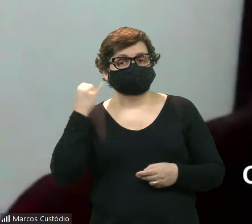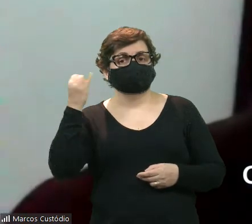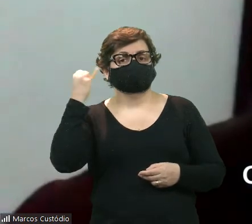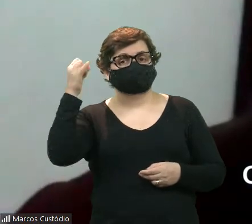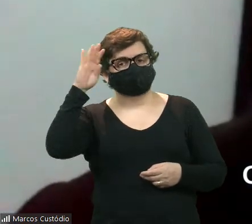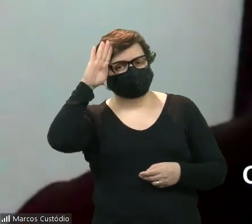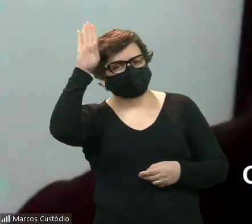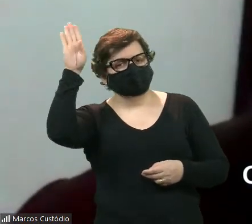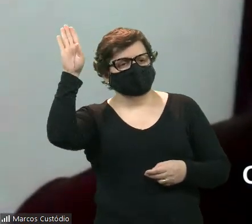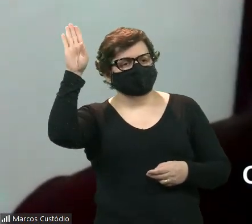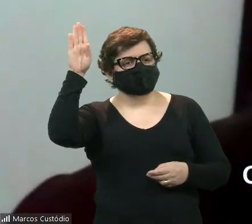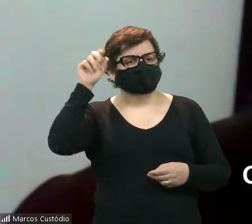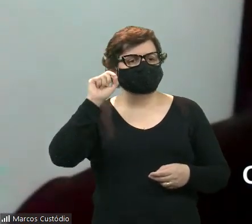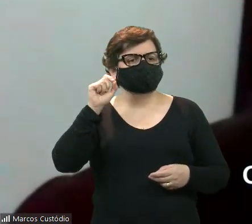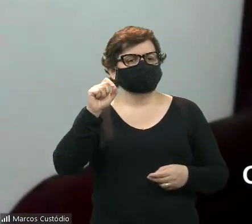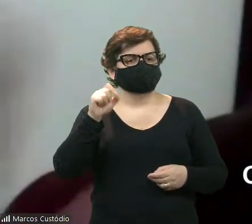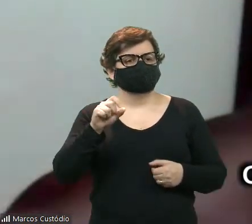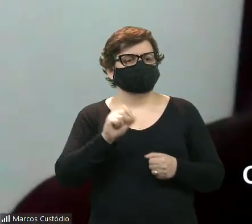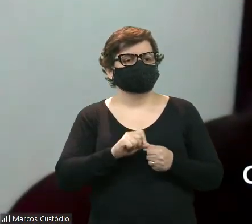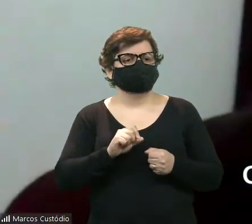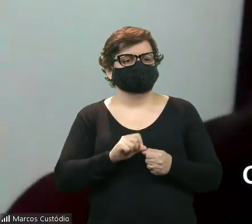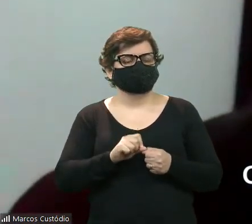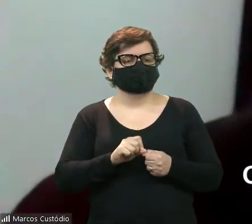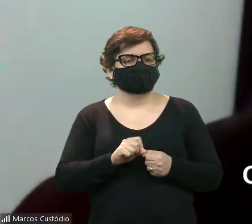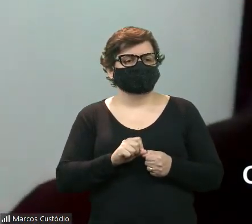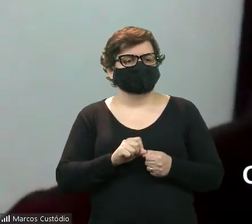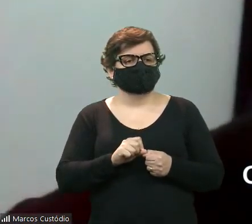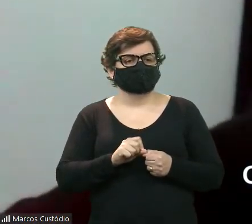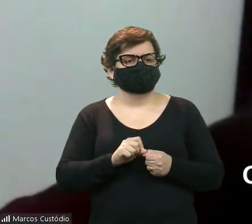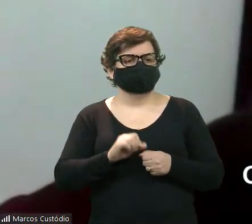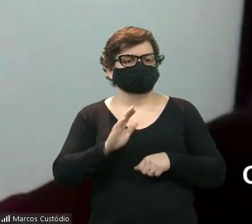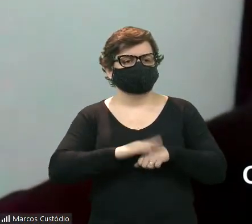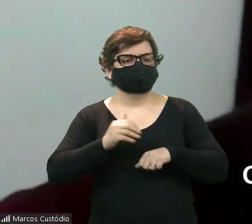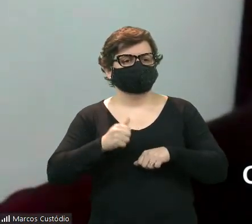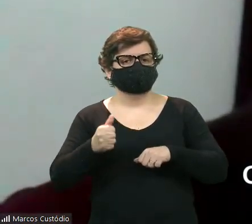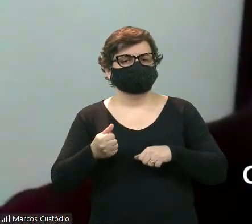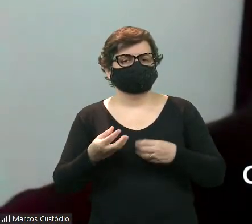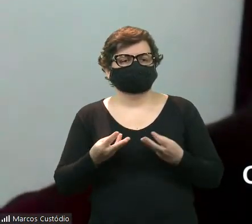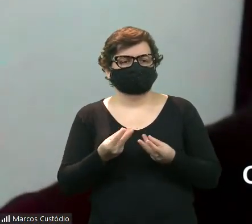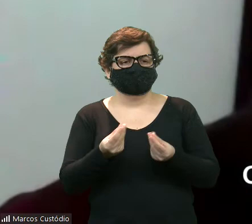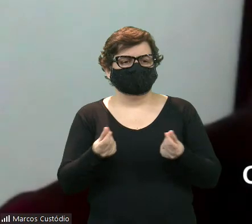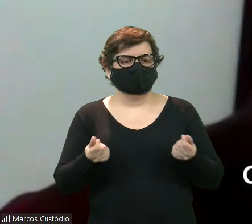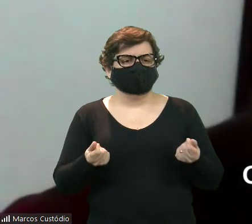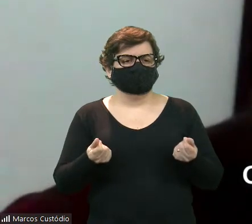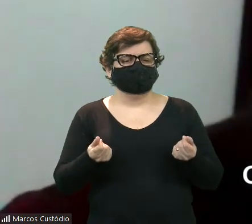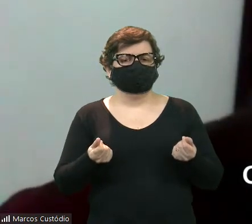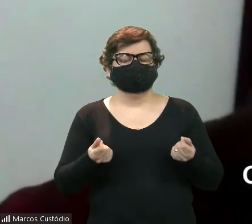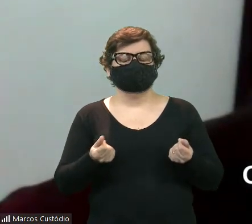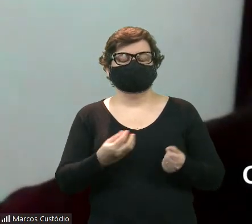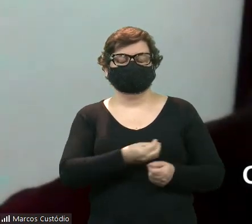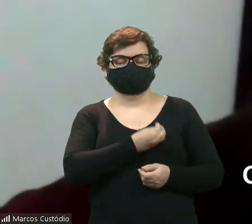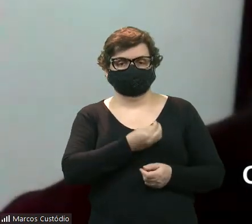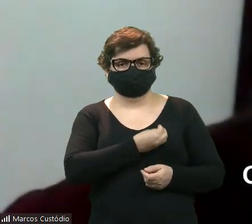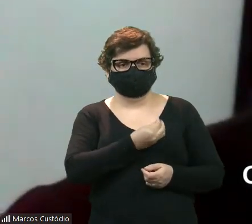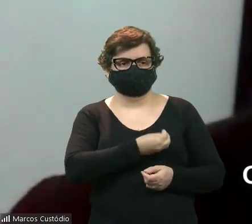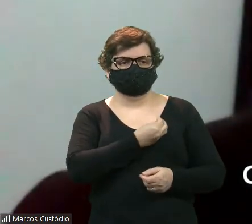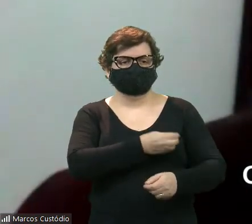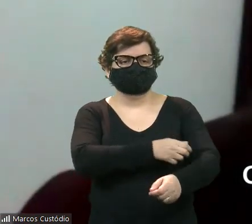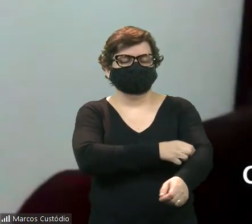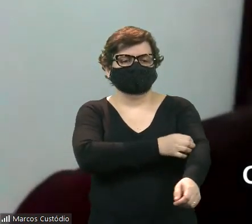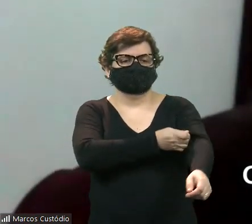que, se efetivado, traria qualidade de vida para os moradores aqui do Maracá, Montana, Trieste,